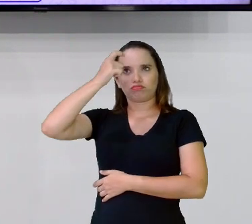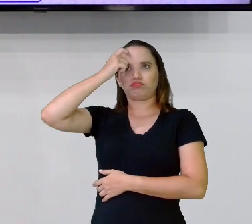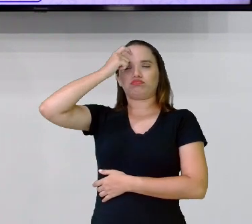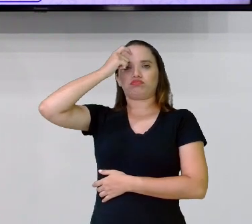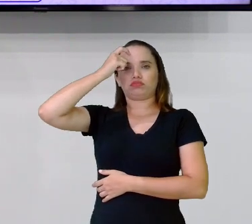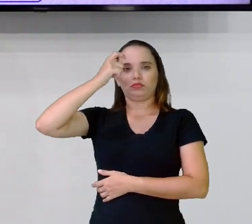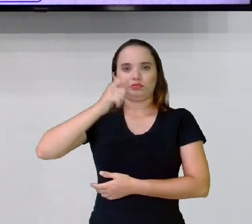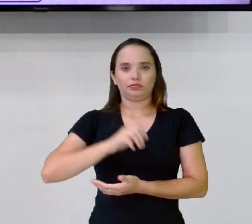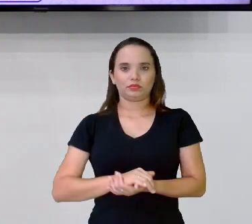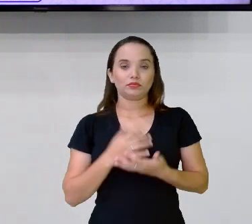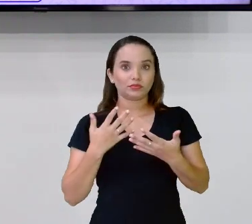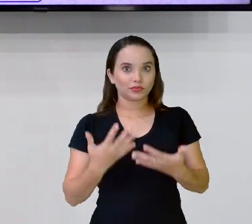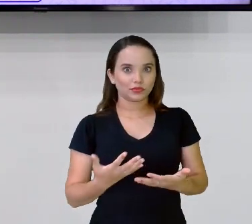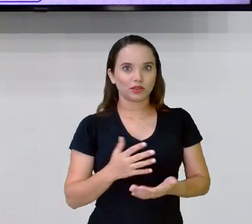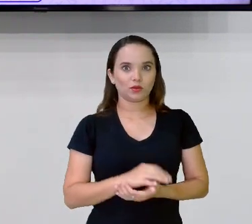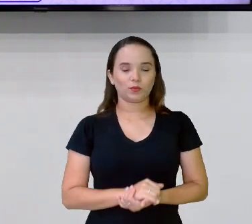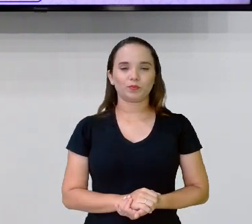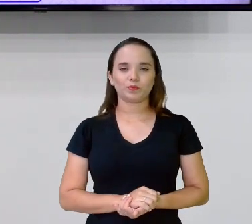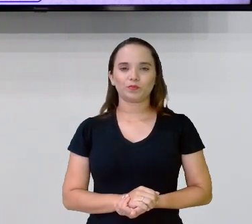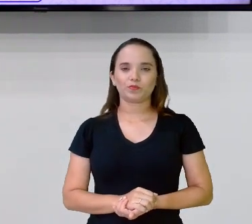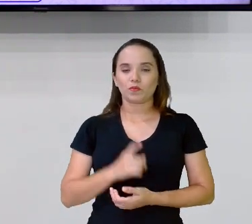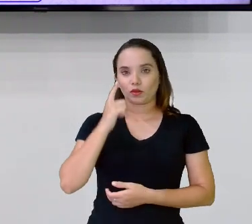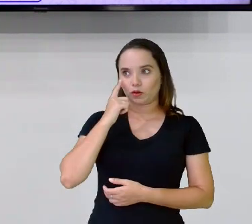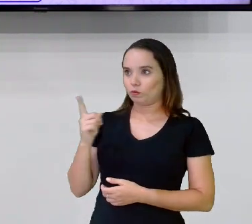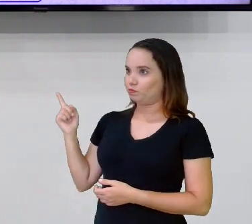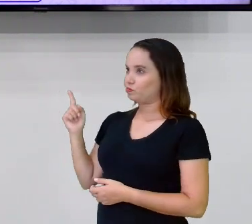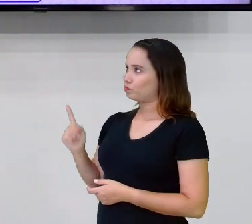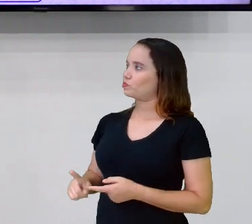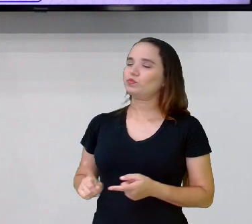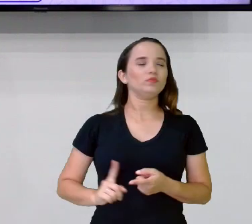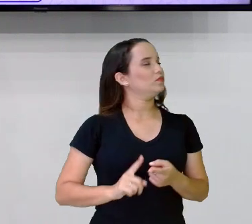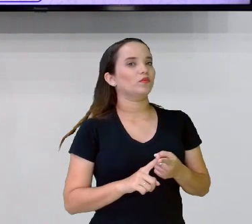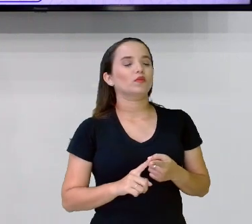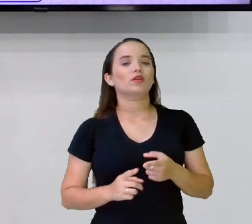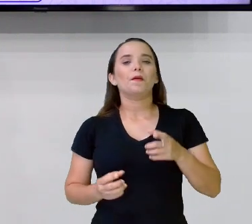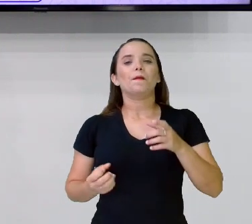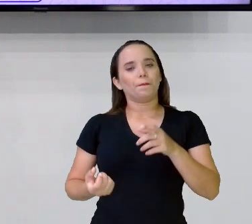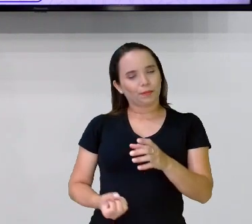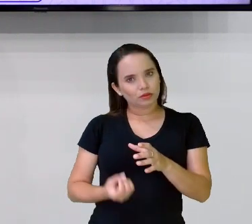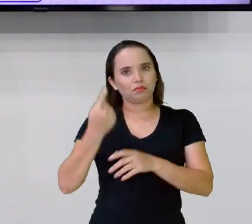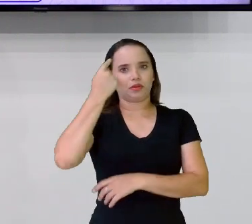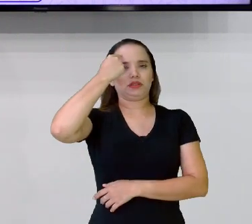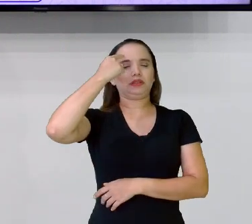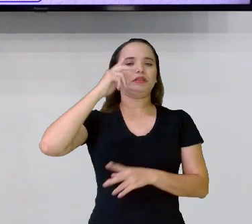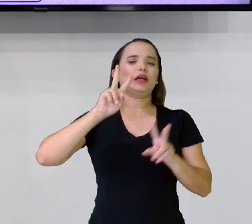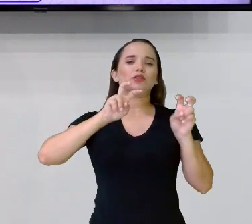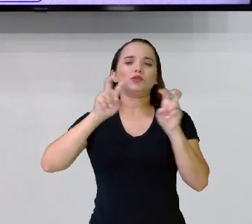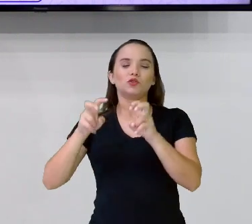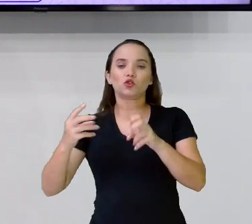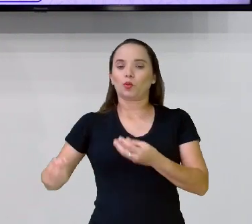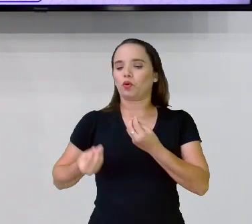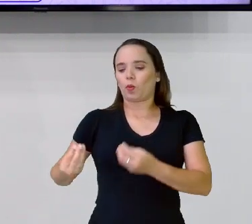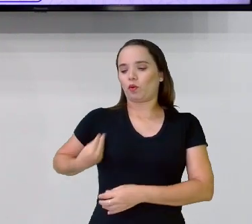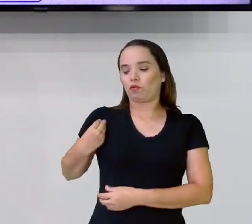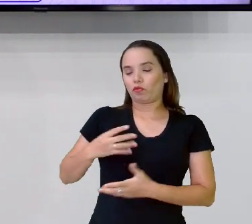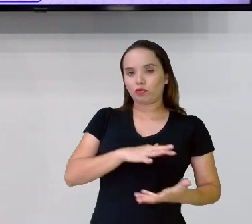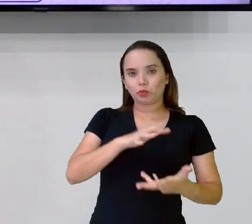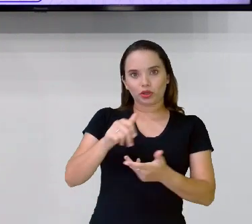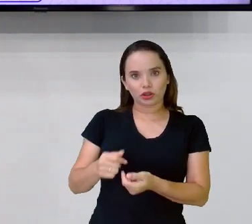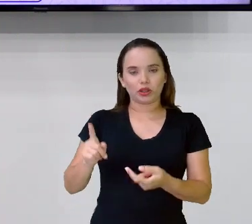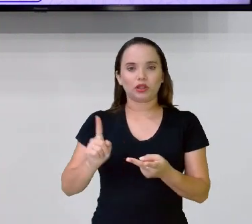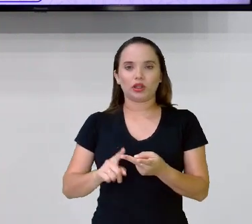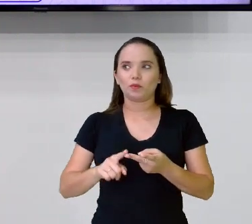ambiental. Então, olha aí, despertar a consciência do ser humano sobre essa situação atual que a gente vive no nosso planeta, promover